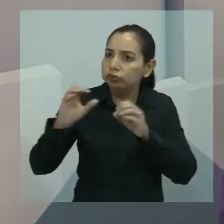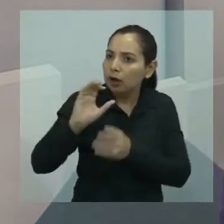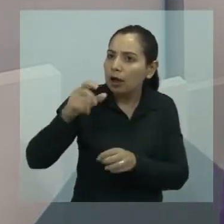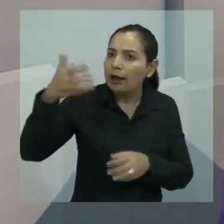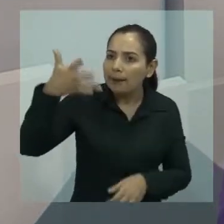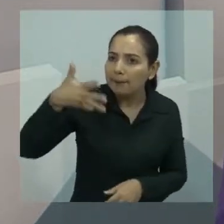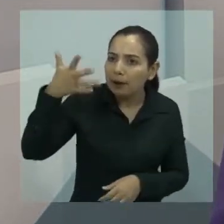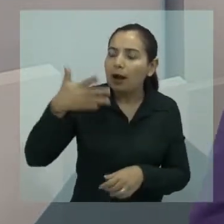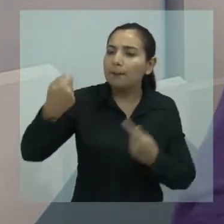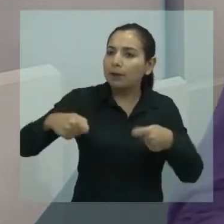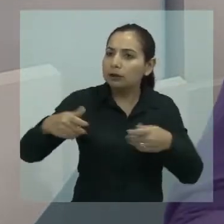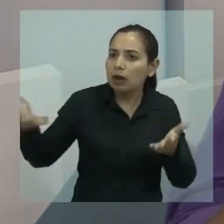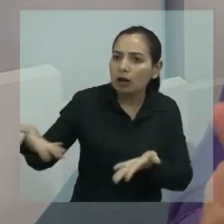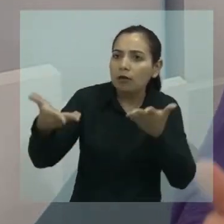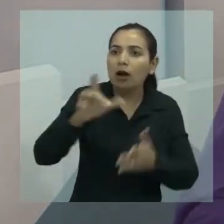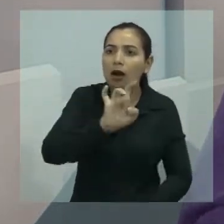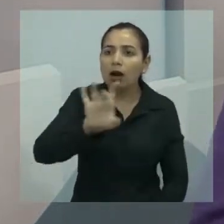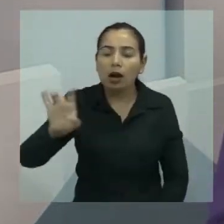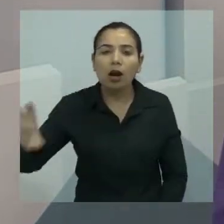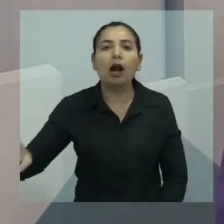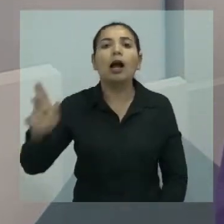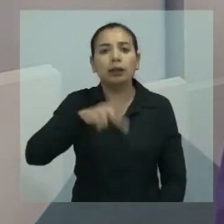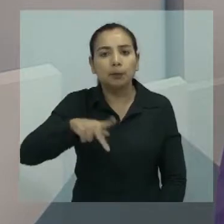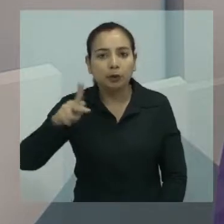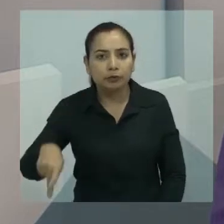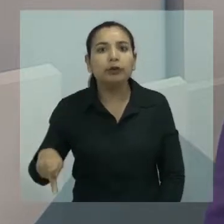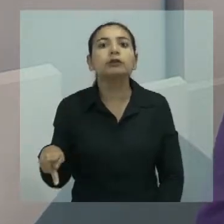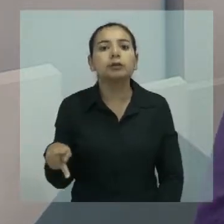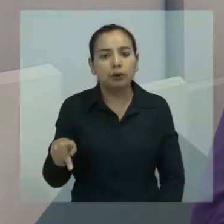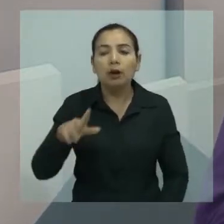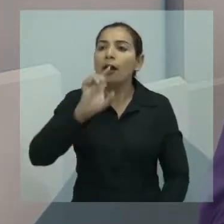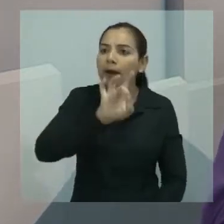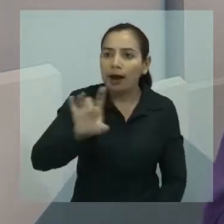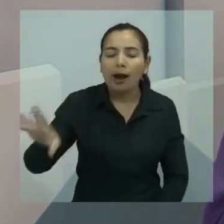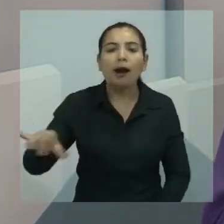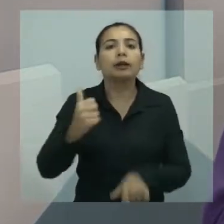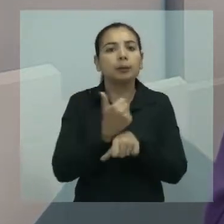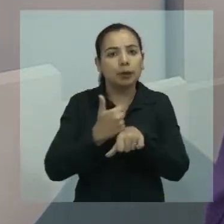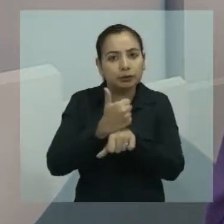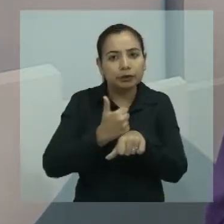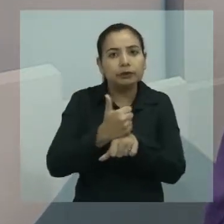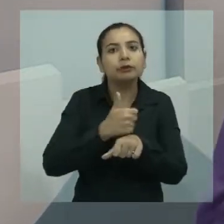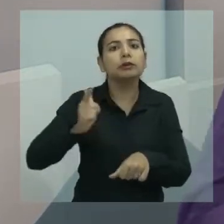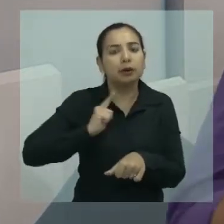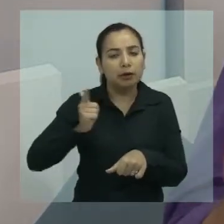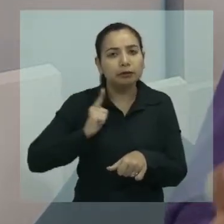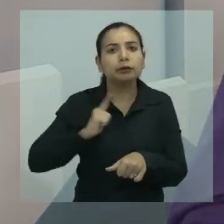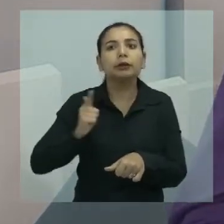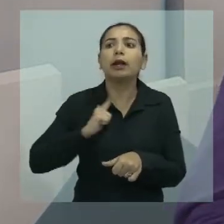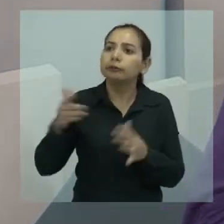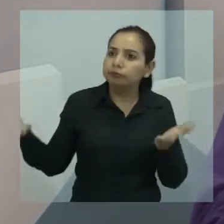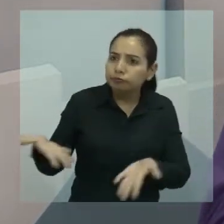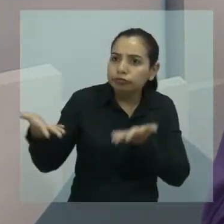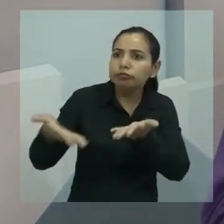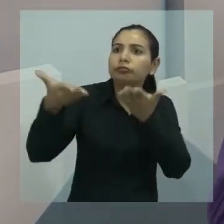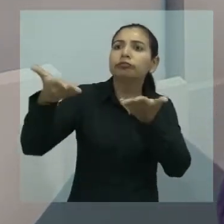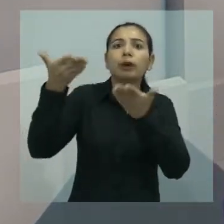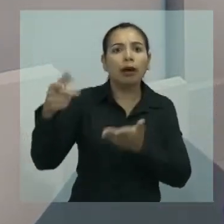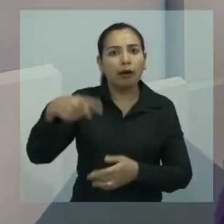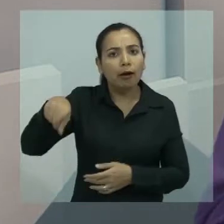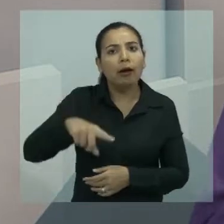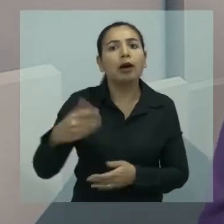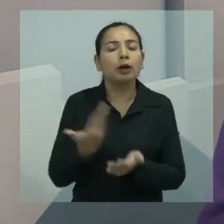têm investido em processos seletivos de diretores de escola, né, que isso é muito importante, é estratégico para o desenvolvimento, formação continuada